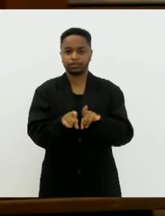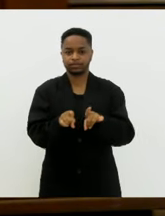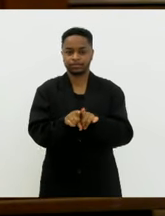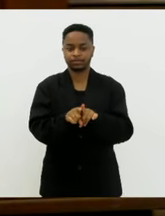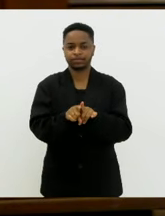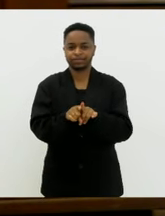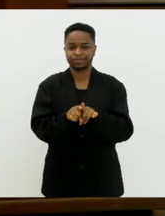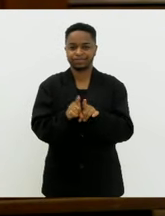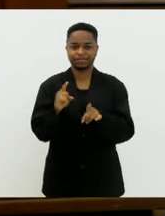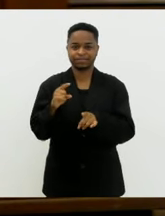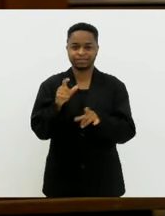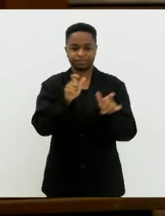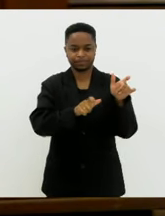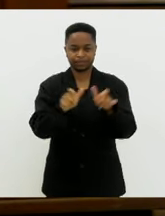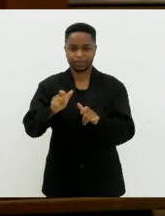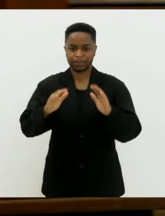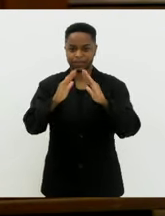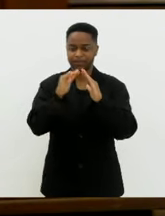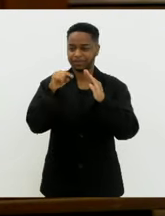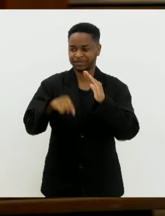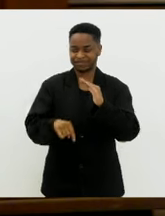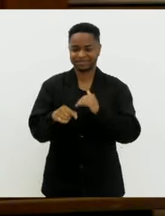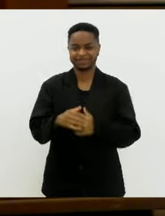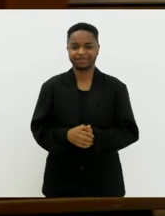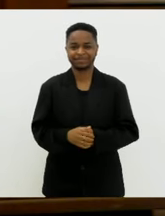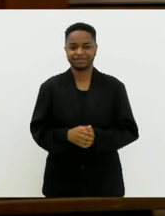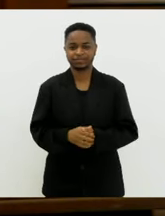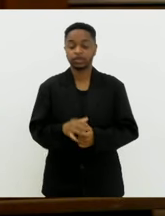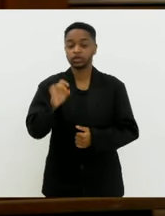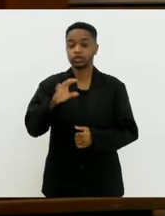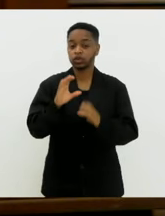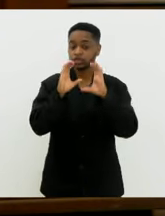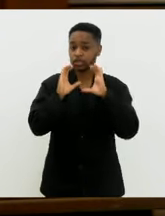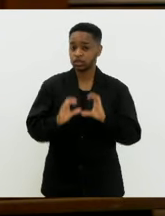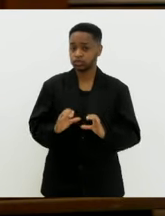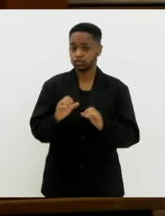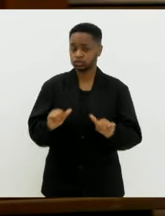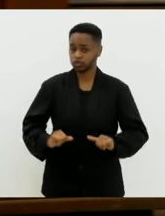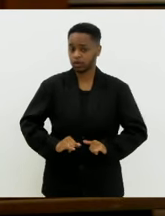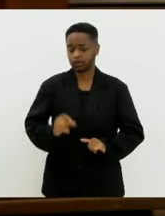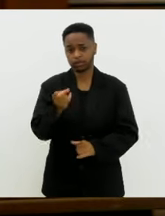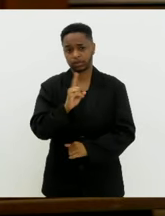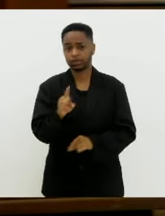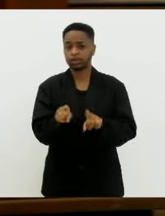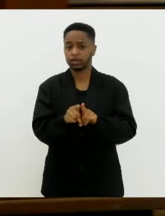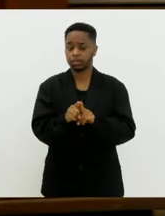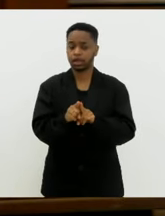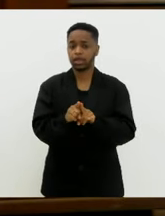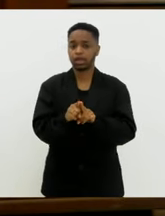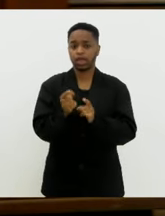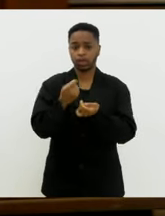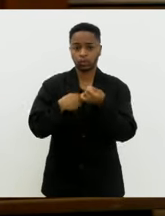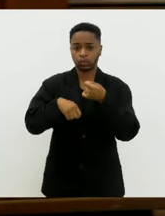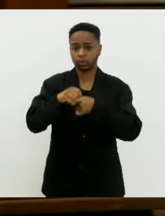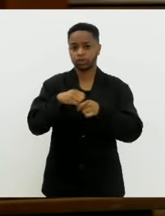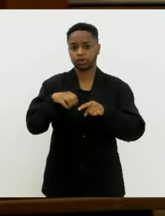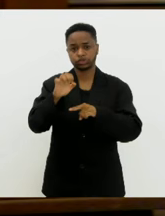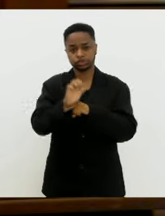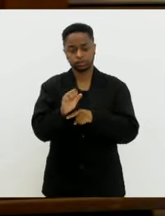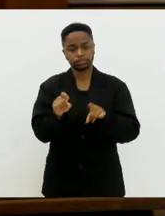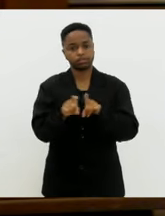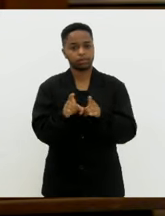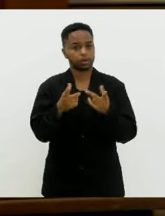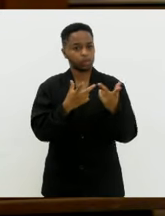nossos moradores. Não só o cidadão sofre, mas a economia do estado também sofre igualmente,